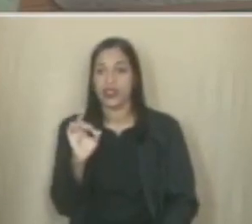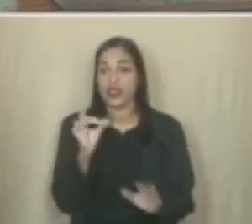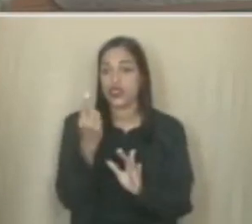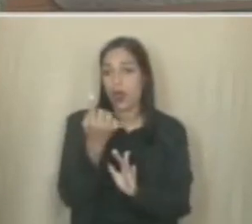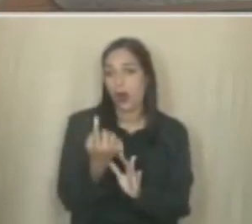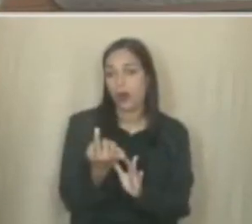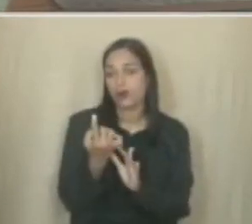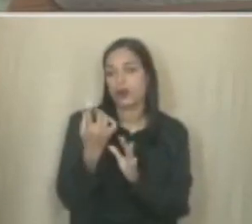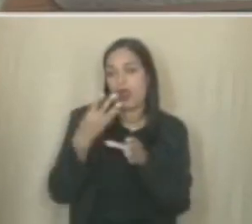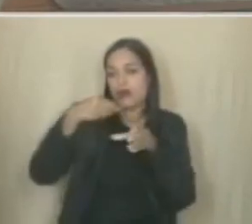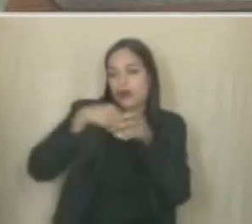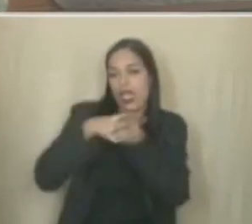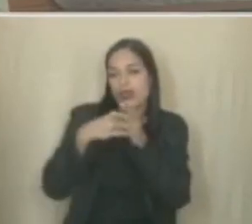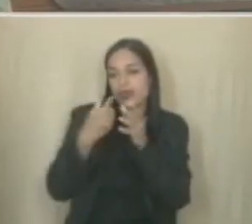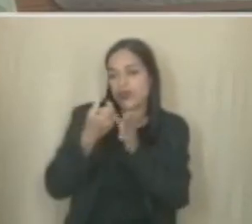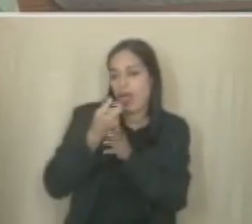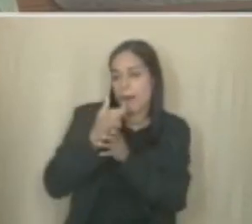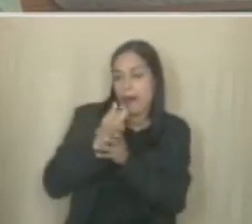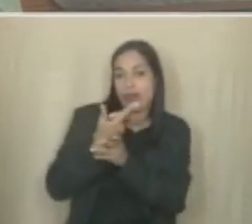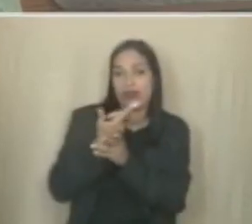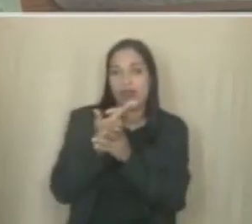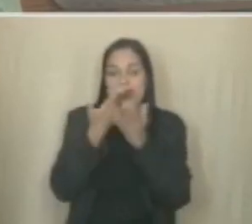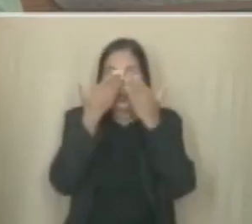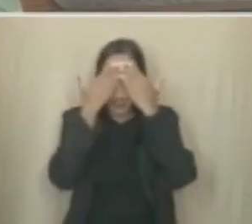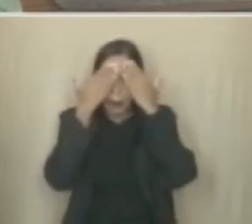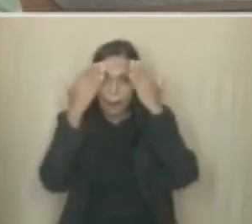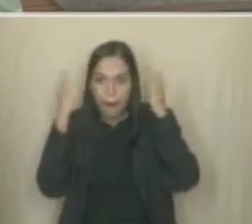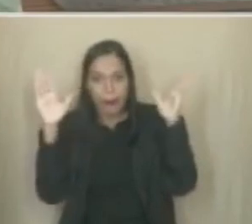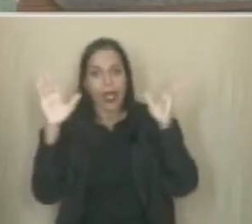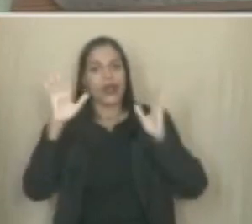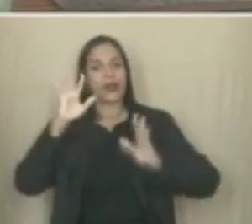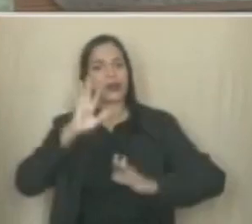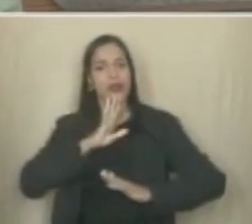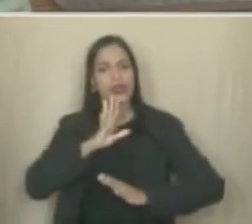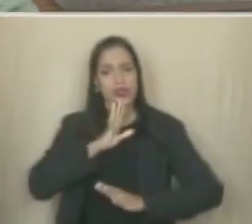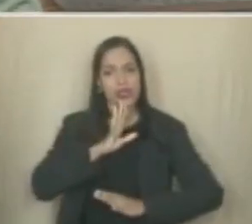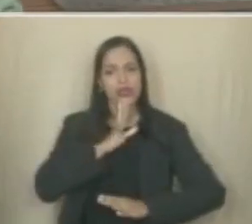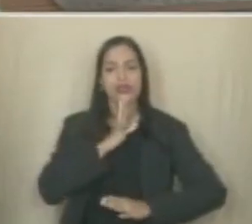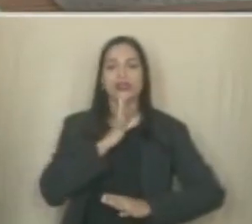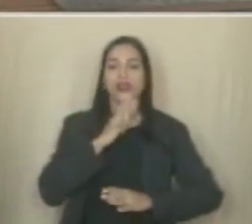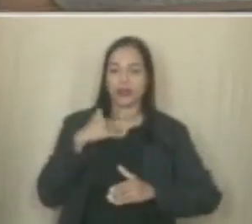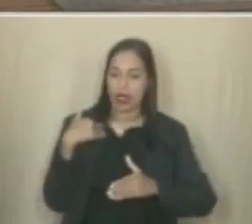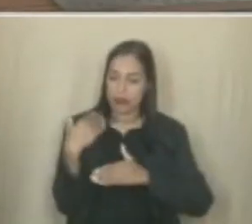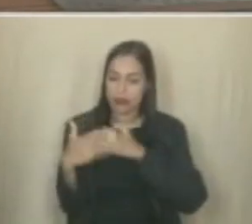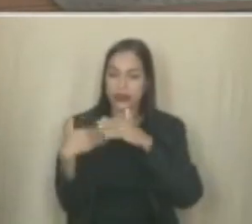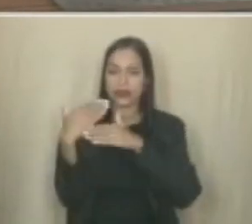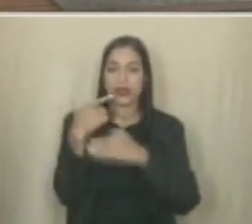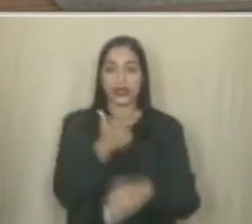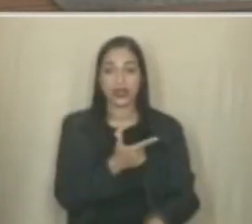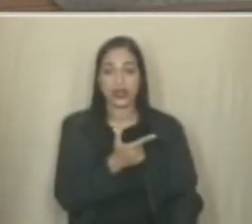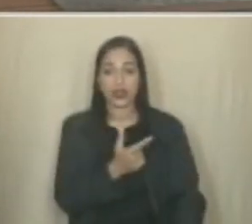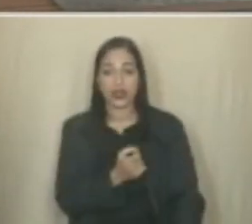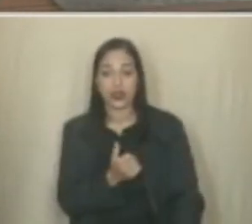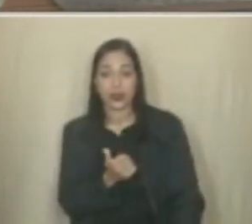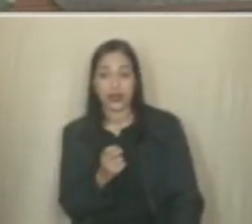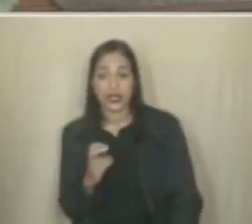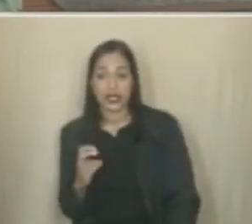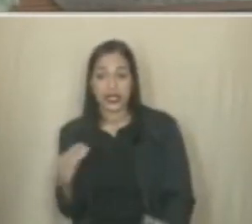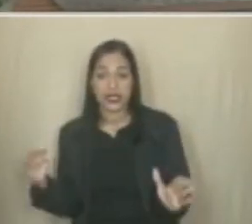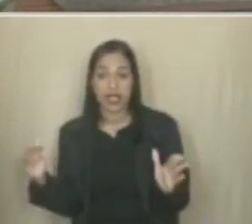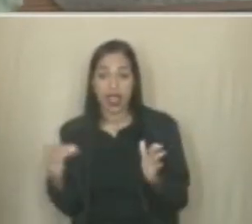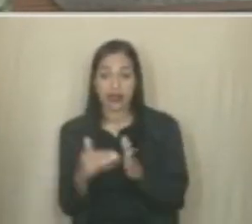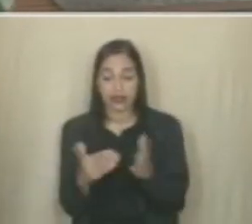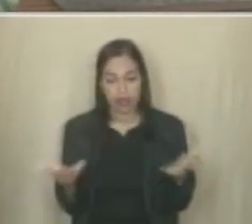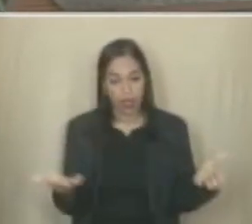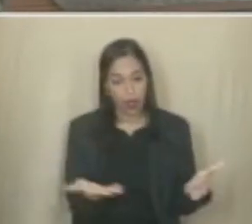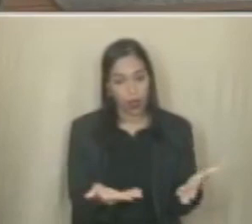Só basta você ampliar. E é necessário que todo mundo conheça, porque a gente está avançando. De 2015 para cá, a gente já deu